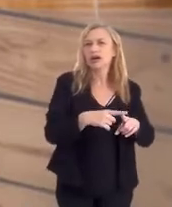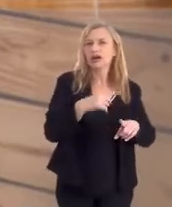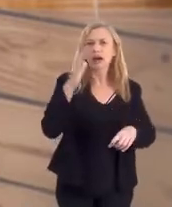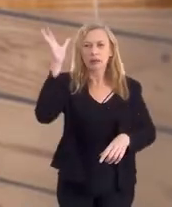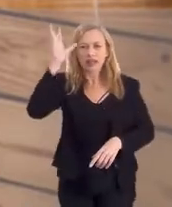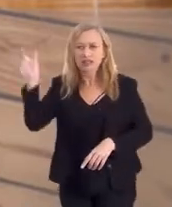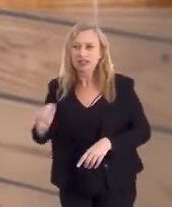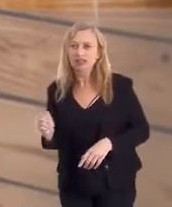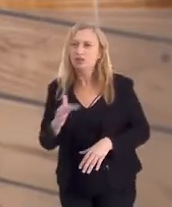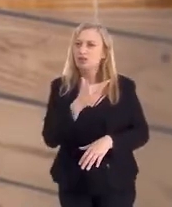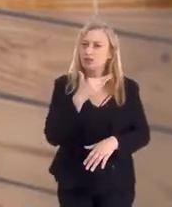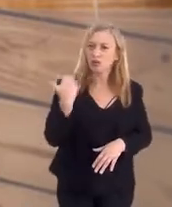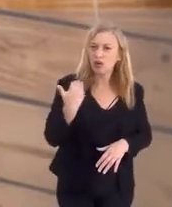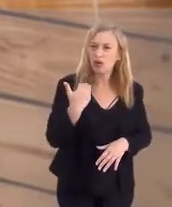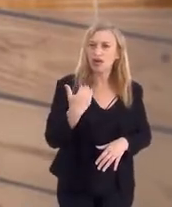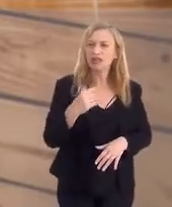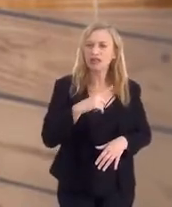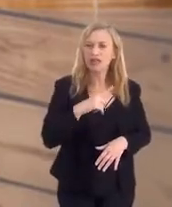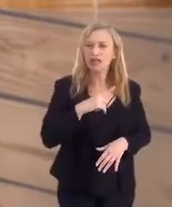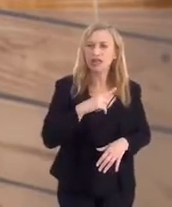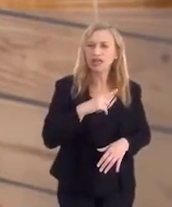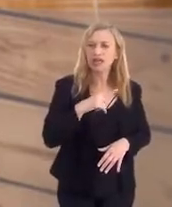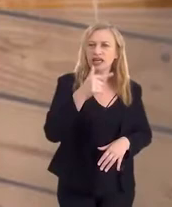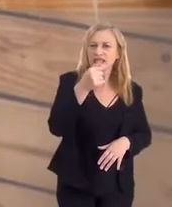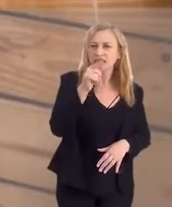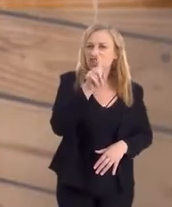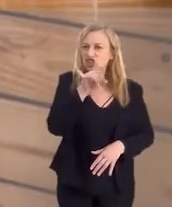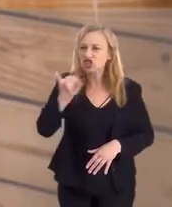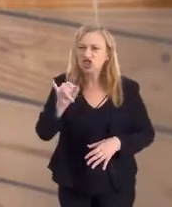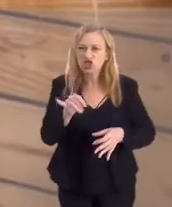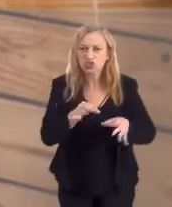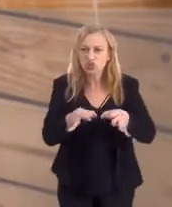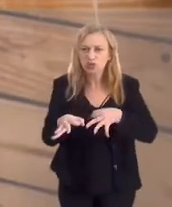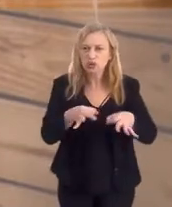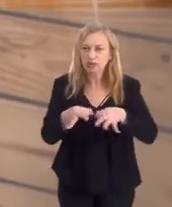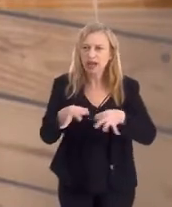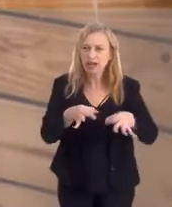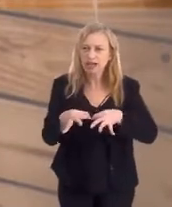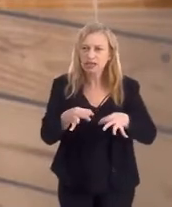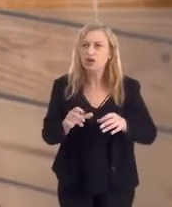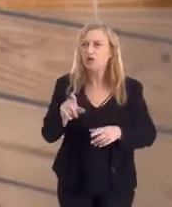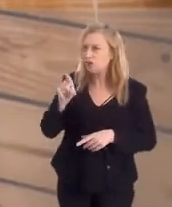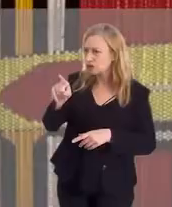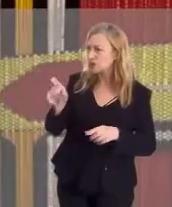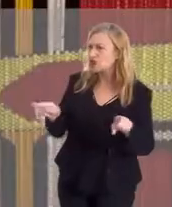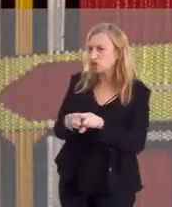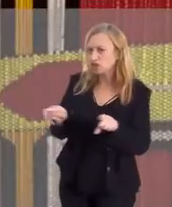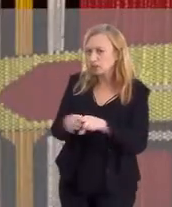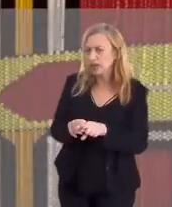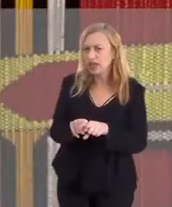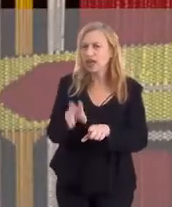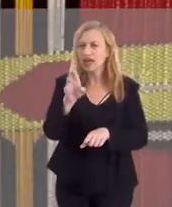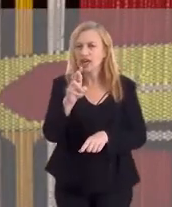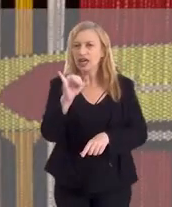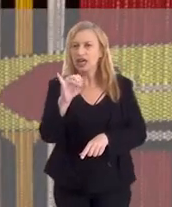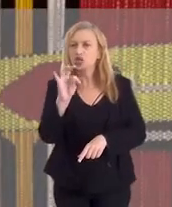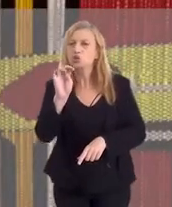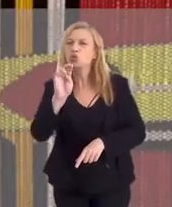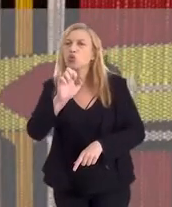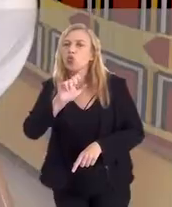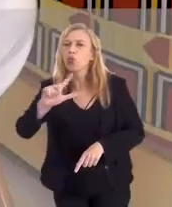axexê. Né? 7 dias, 1 mês, é feito todo o ritual. Com vocês também. É feito o